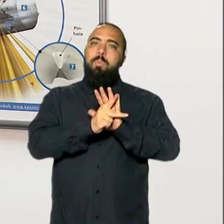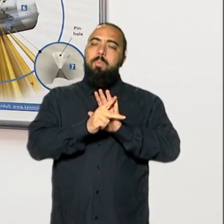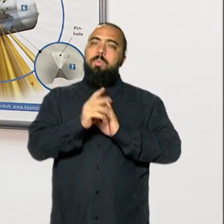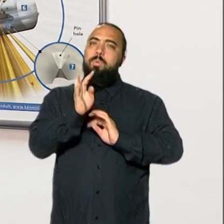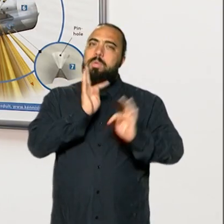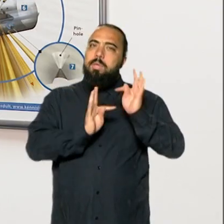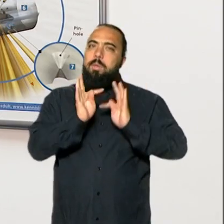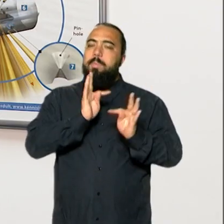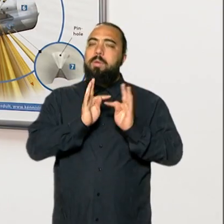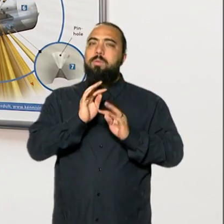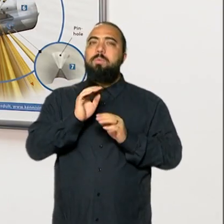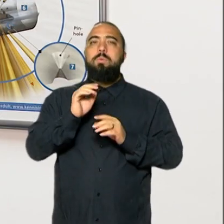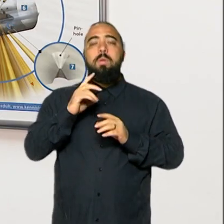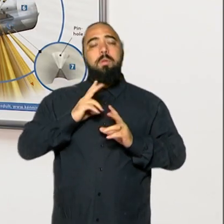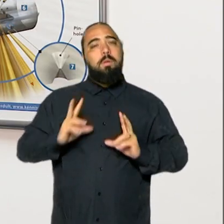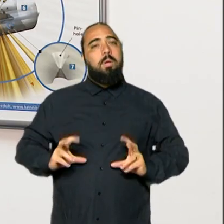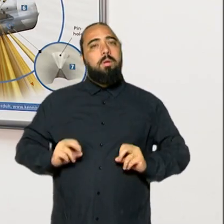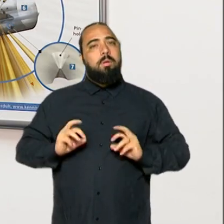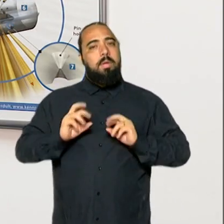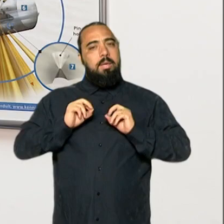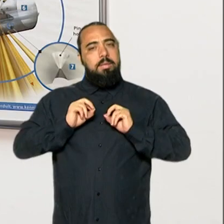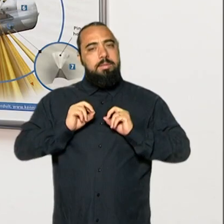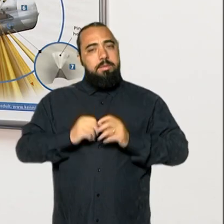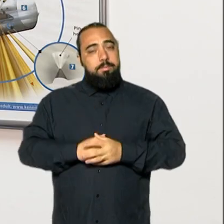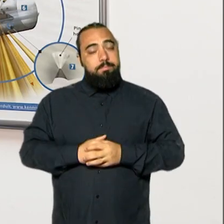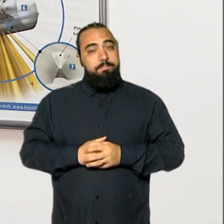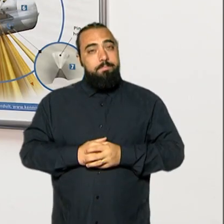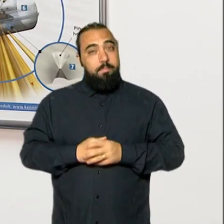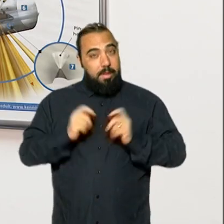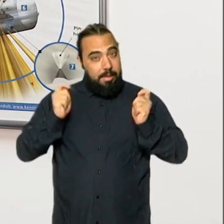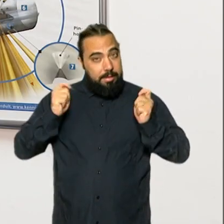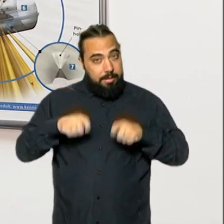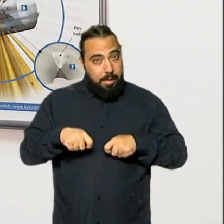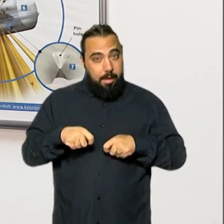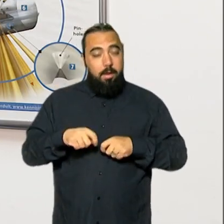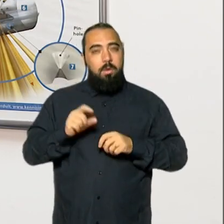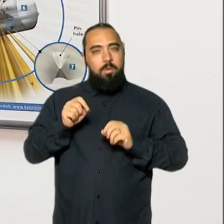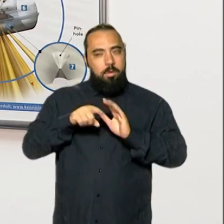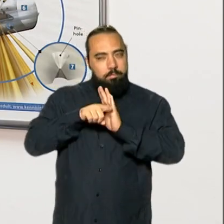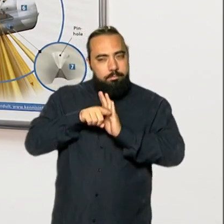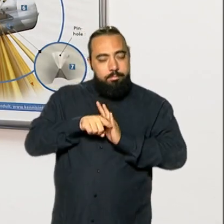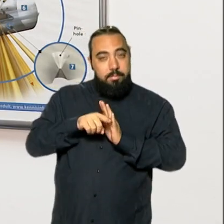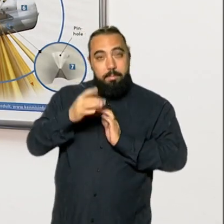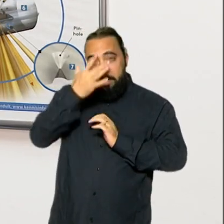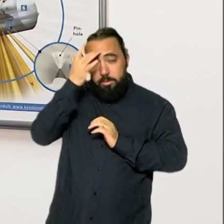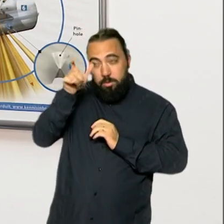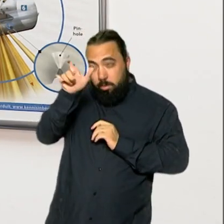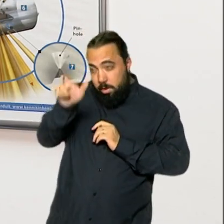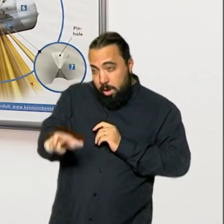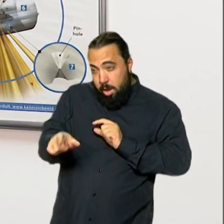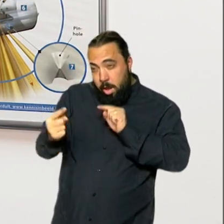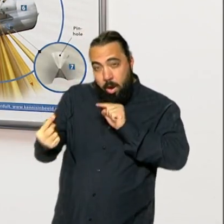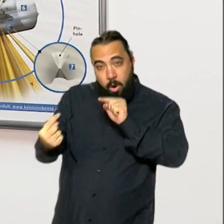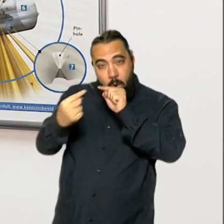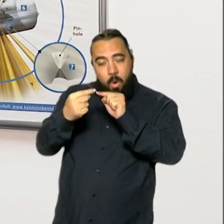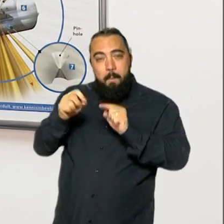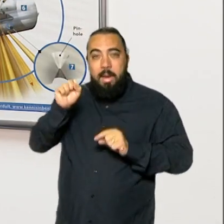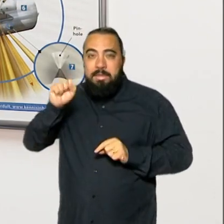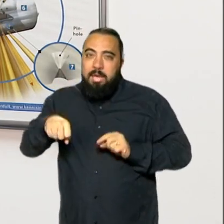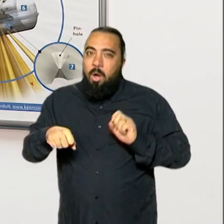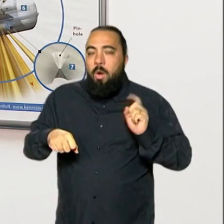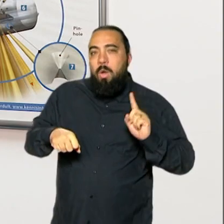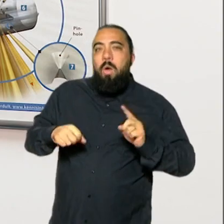do câncer. Então é possível, através do teranóstico, saber se aquela pessoa vai responder sim ou não